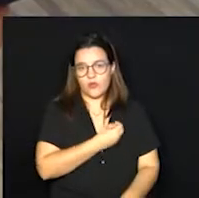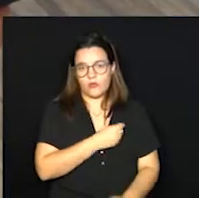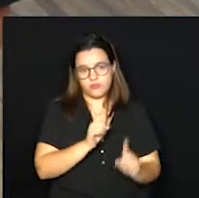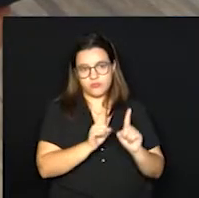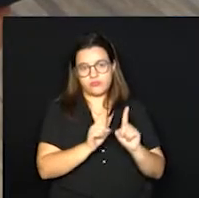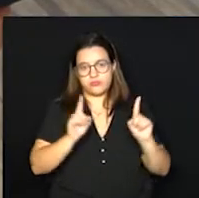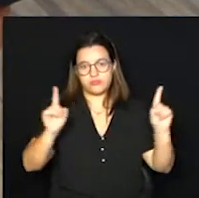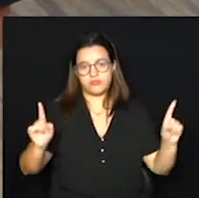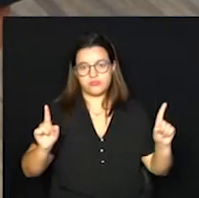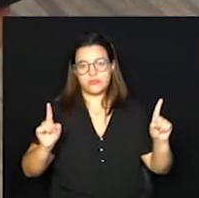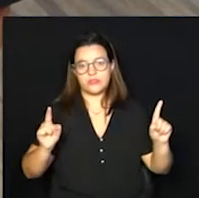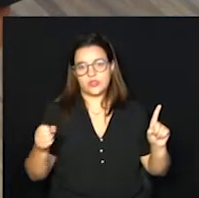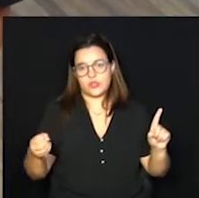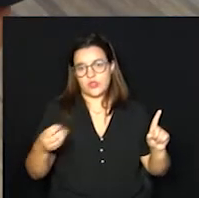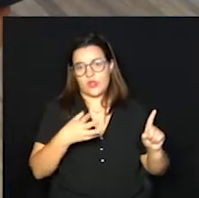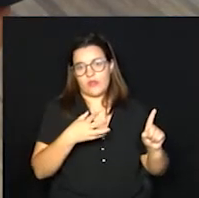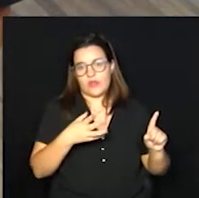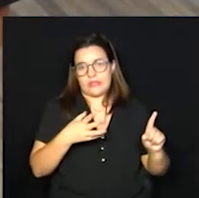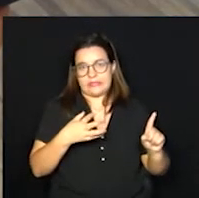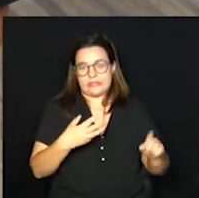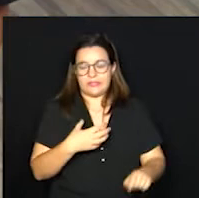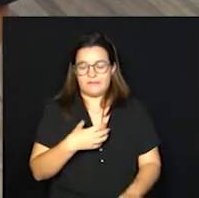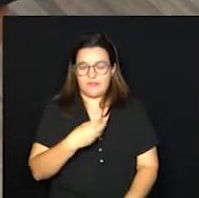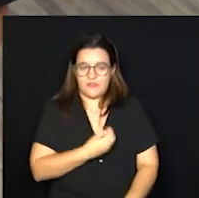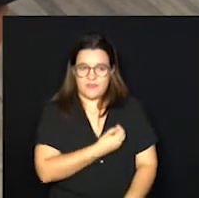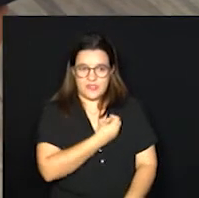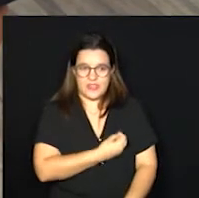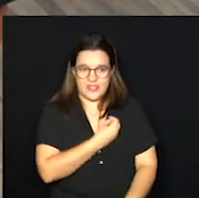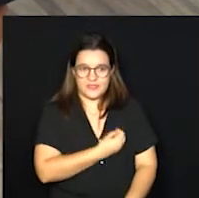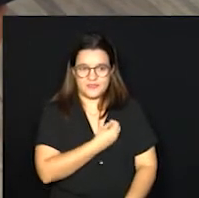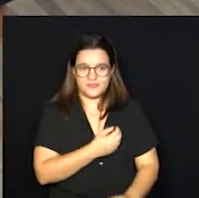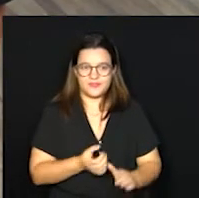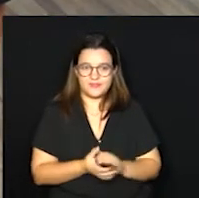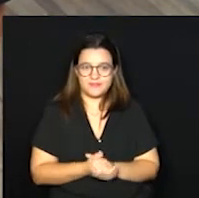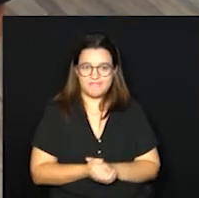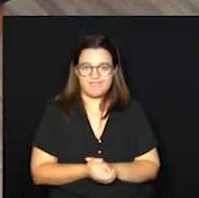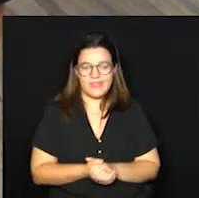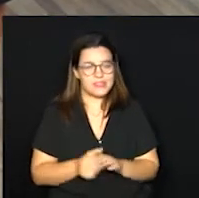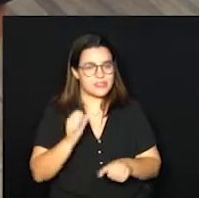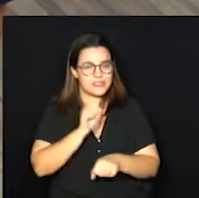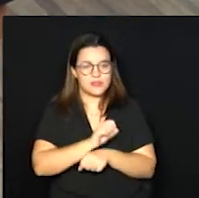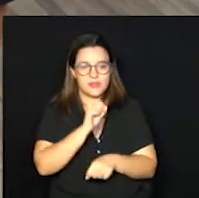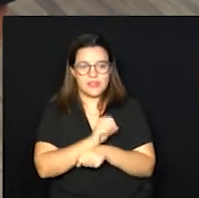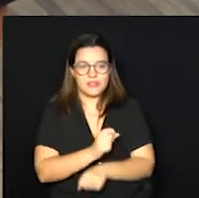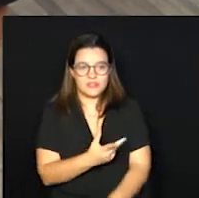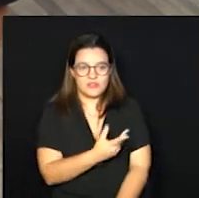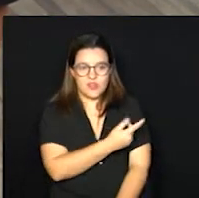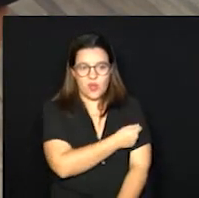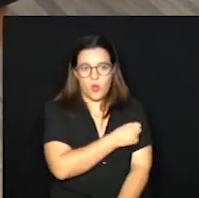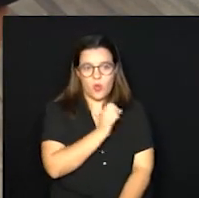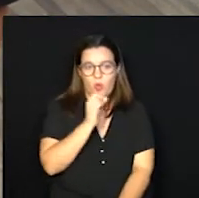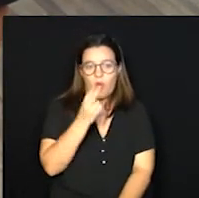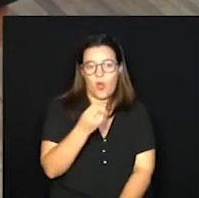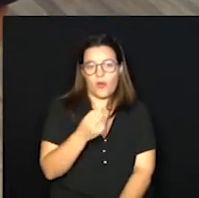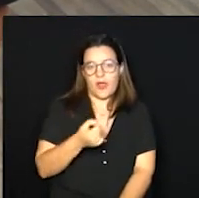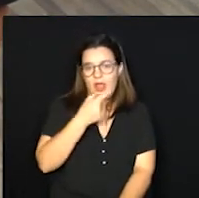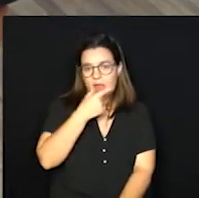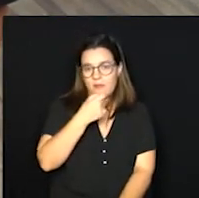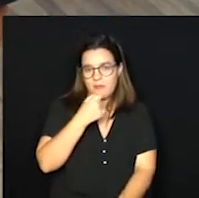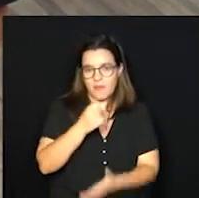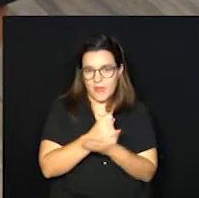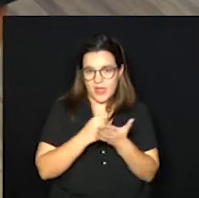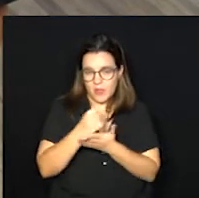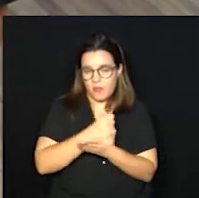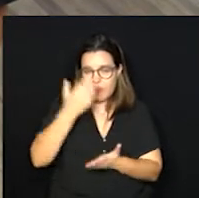com esse novo normal, né, Gabriel? Enquanto não tiver vacina, um remédio comprovado